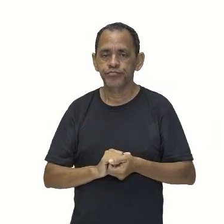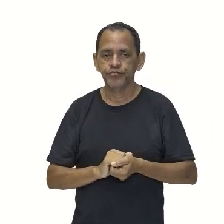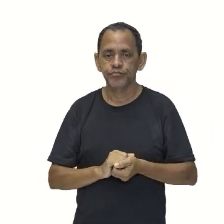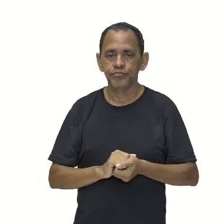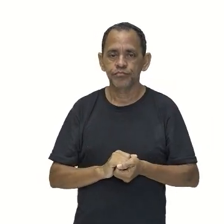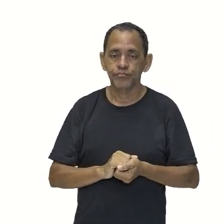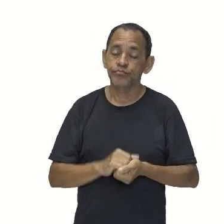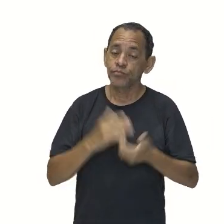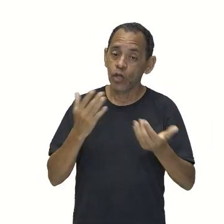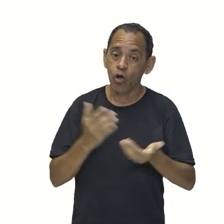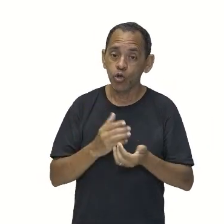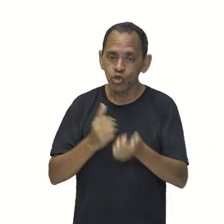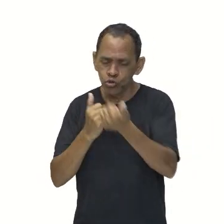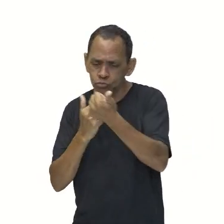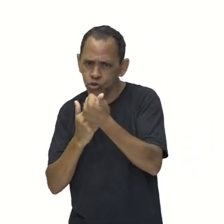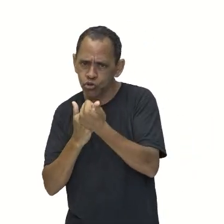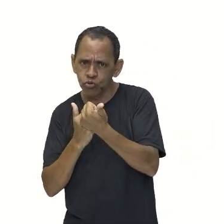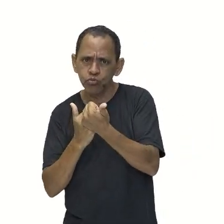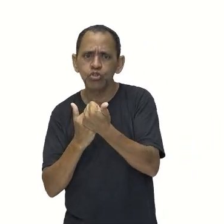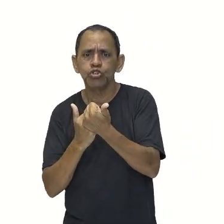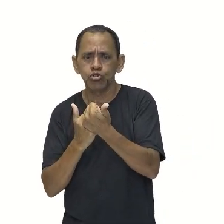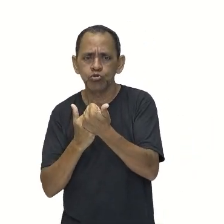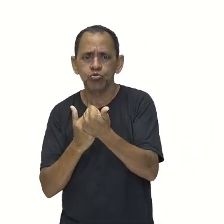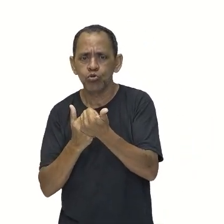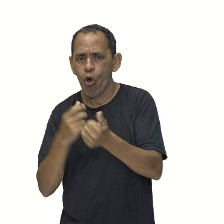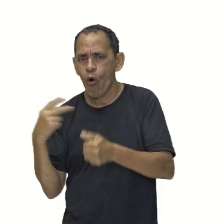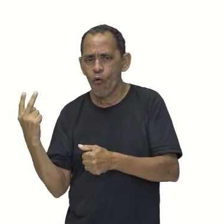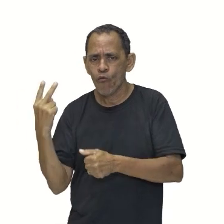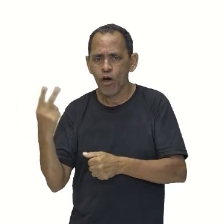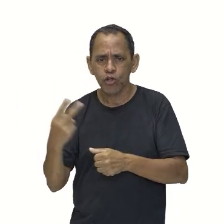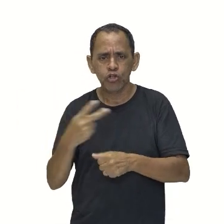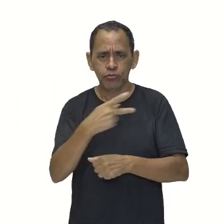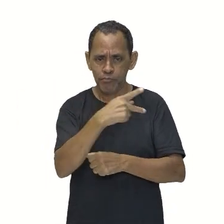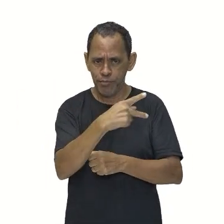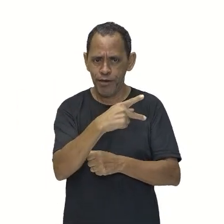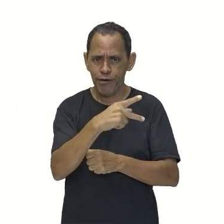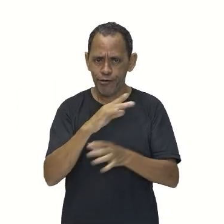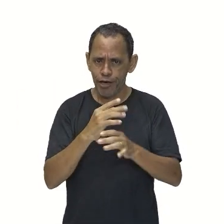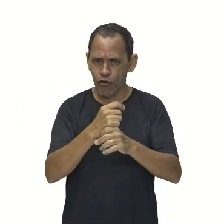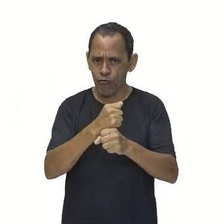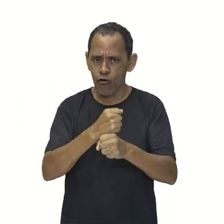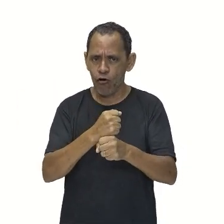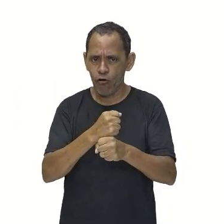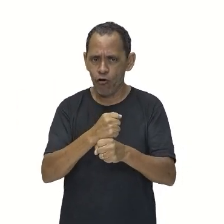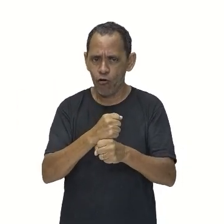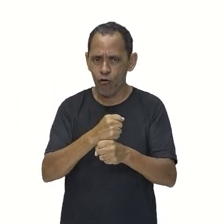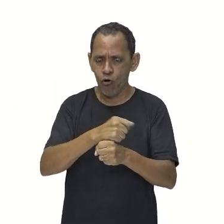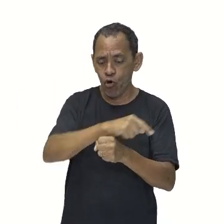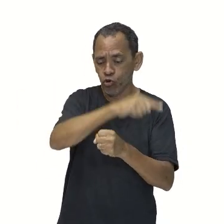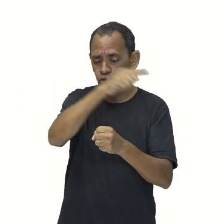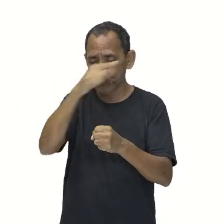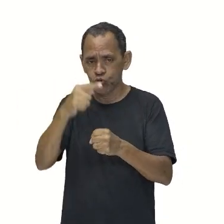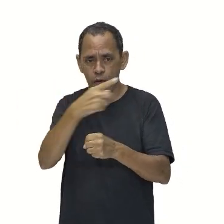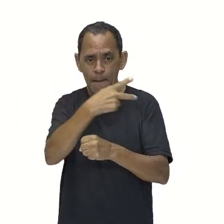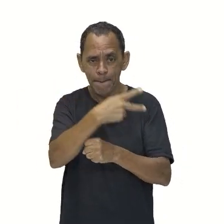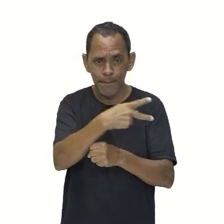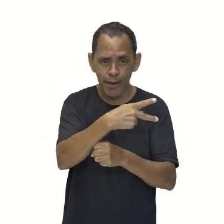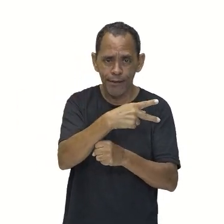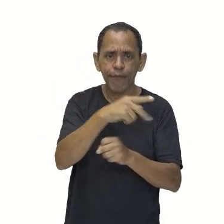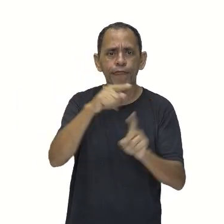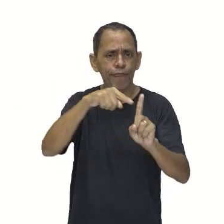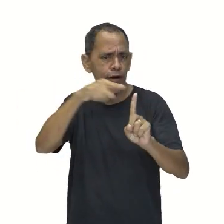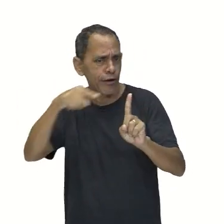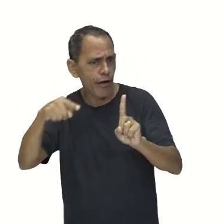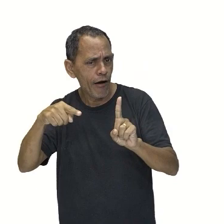Ao substituirmos o valor de P, que era o valor da variável, certo?